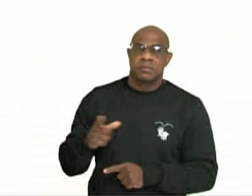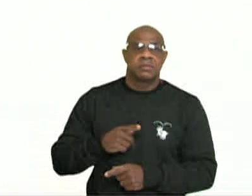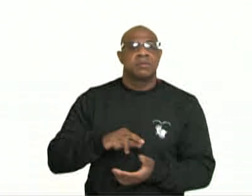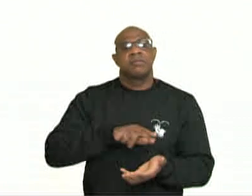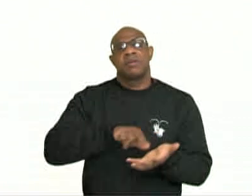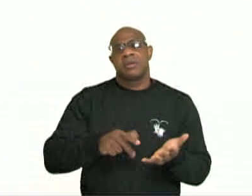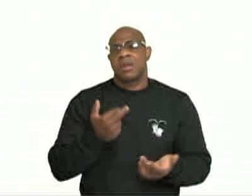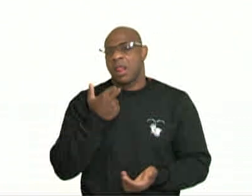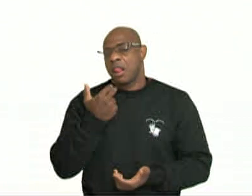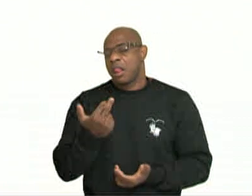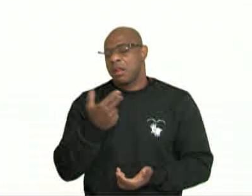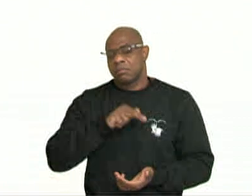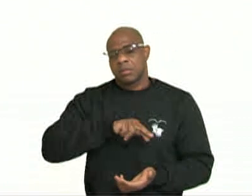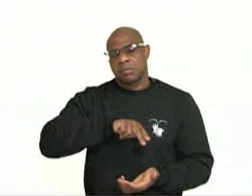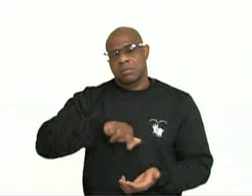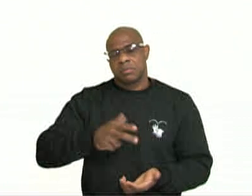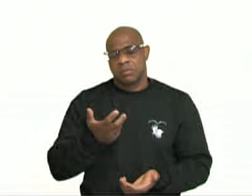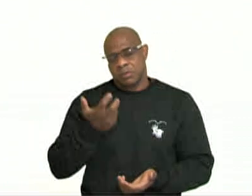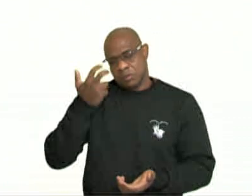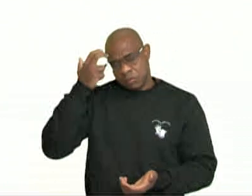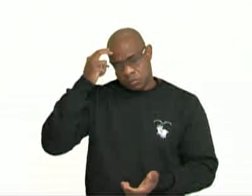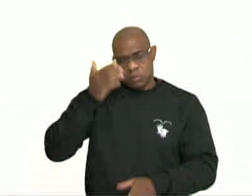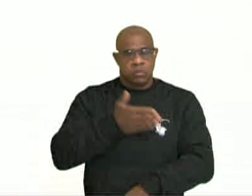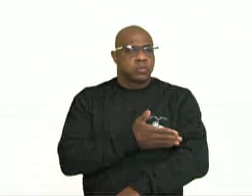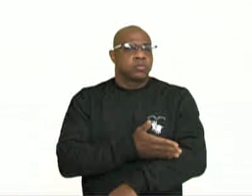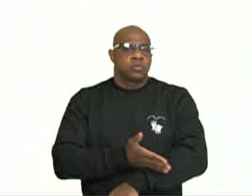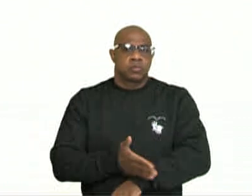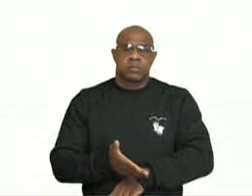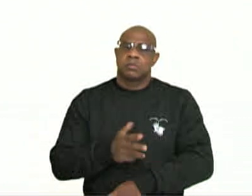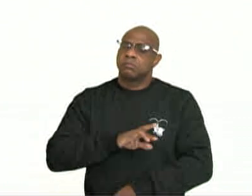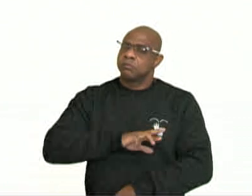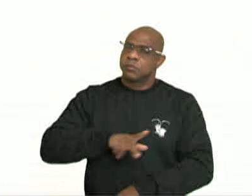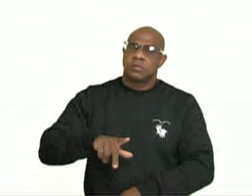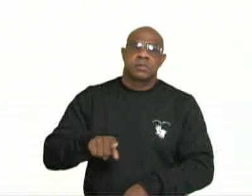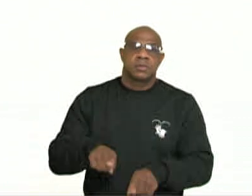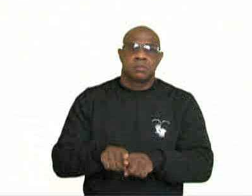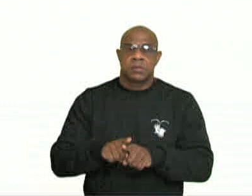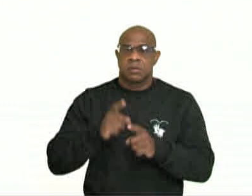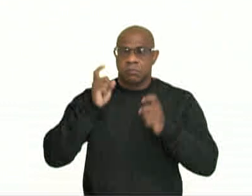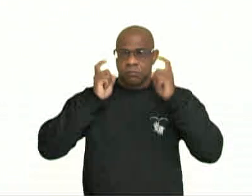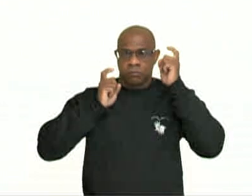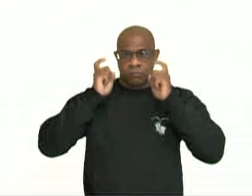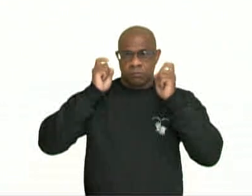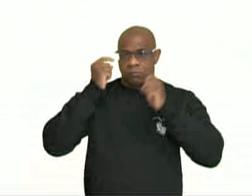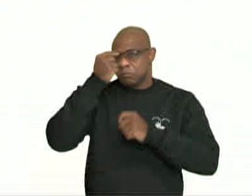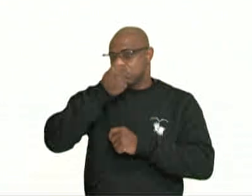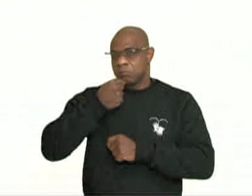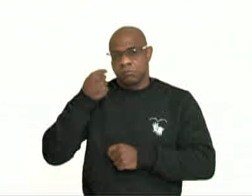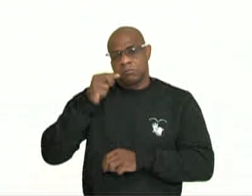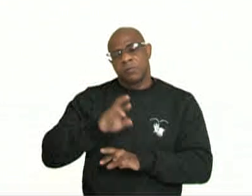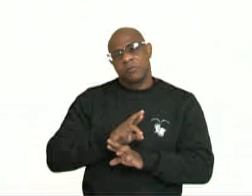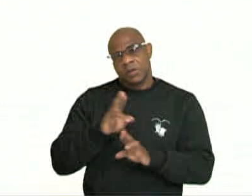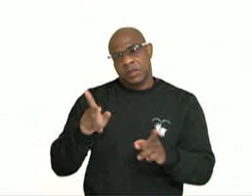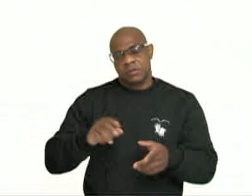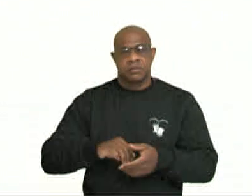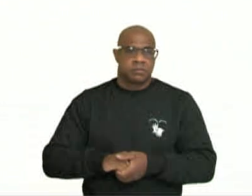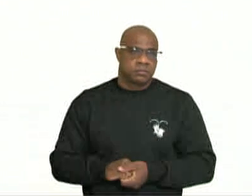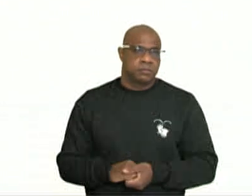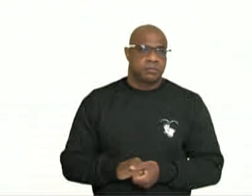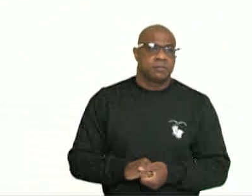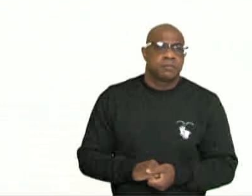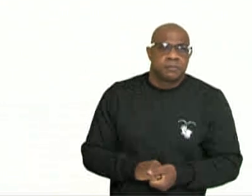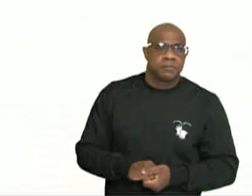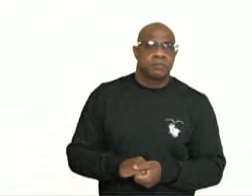várias línguas, com vários costumes, inclusive com fisionomias diferentes. Tem explicação, professor?